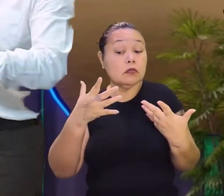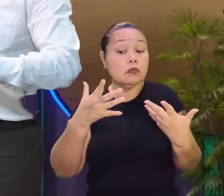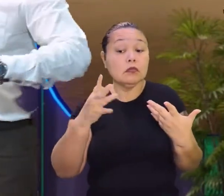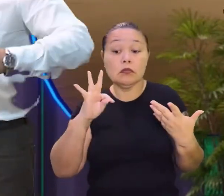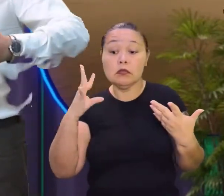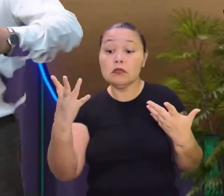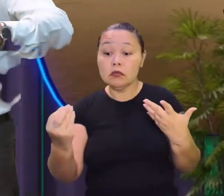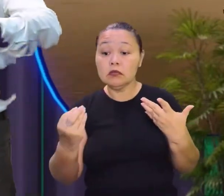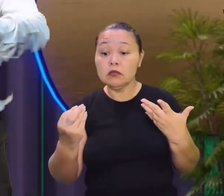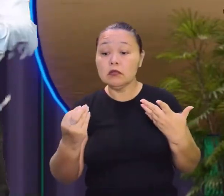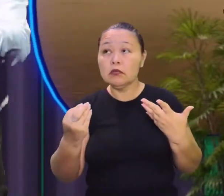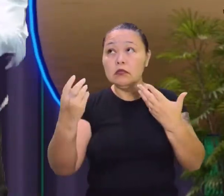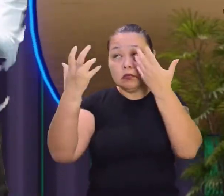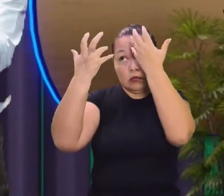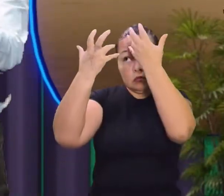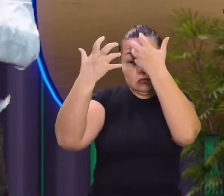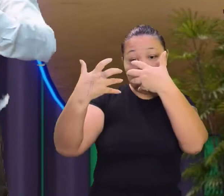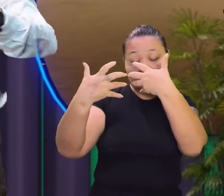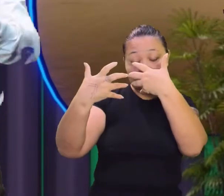somos todos